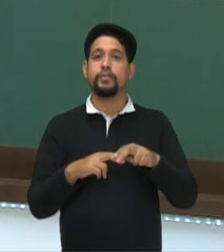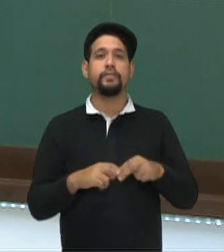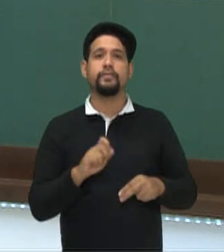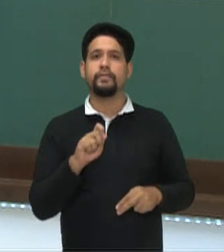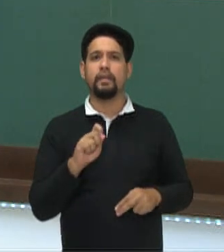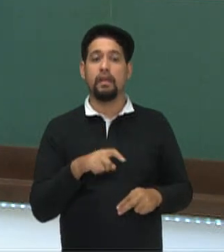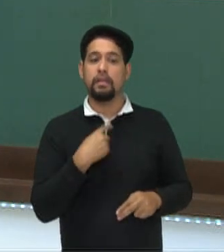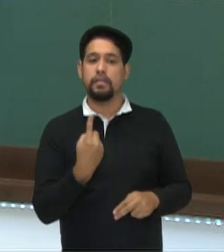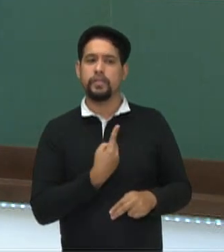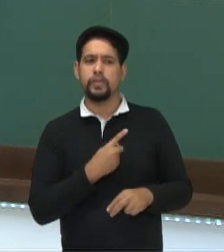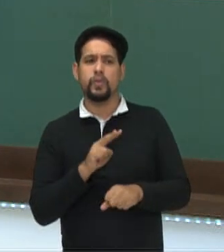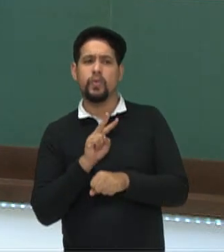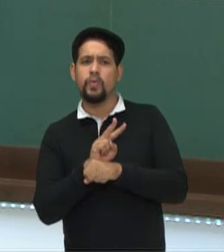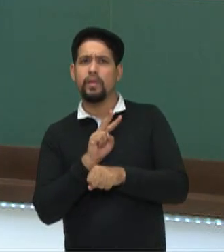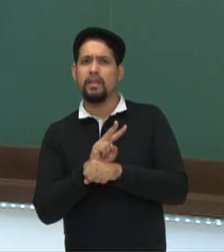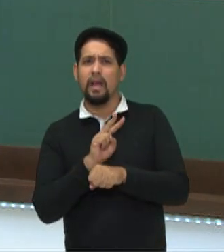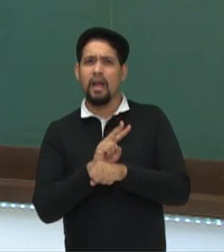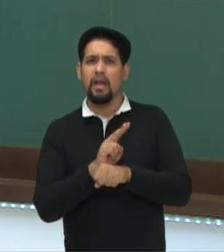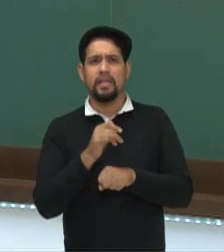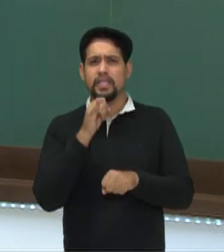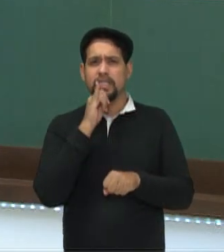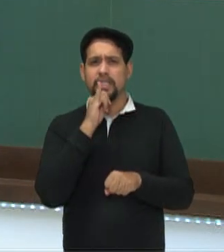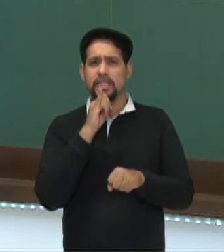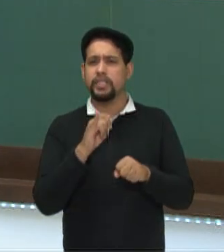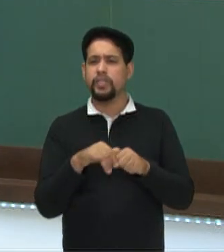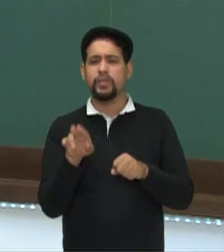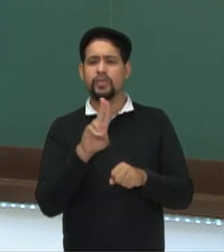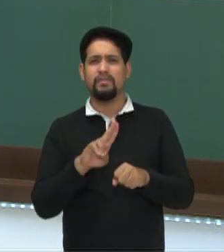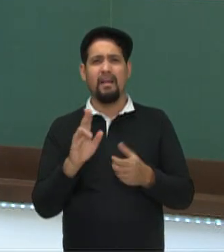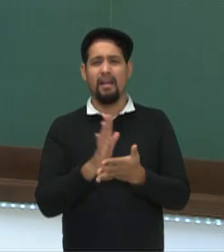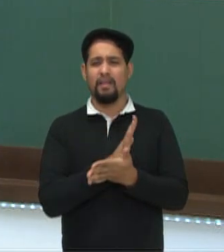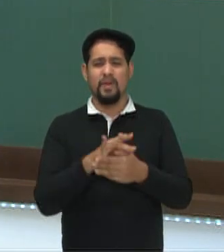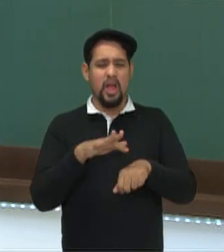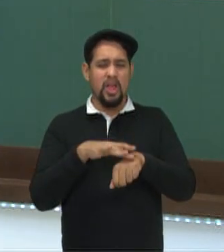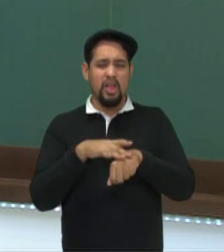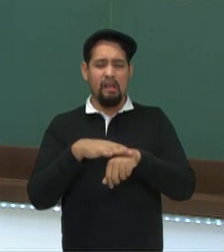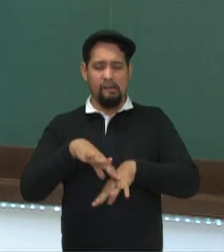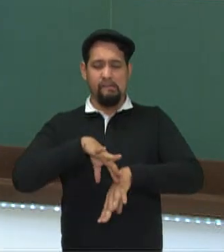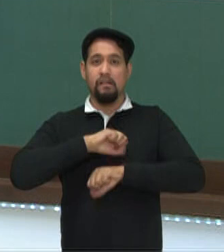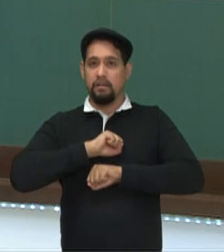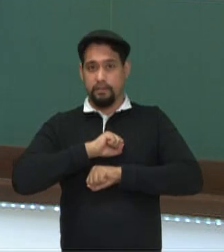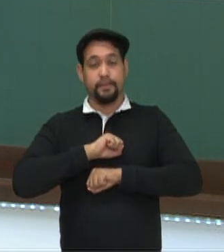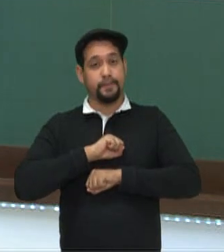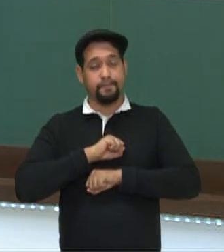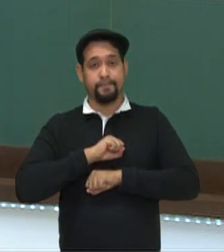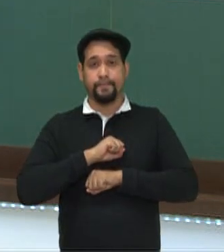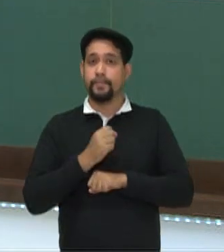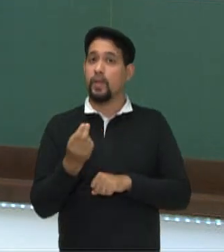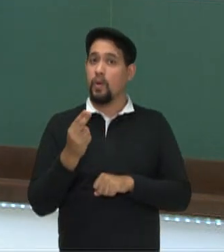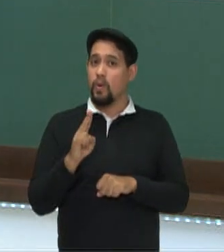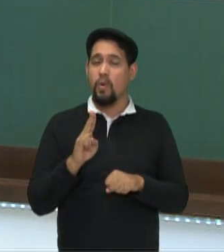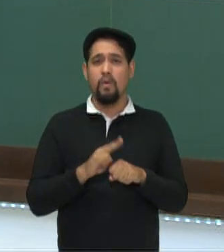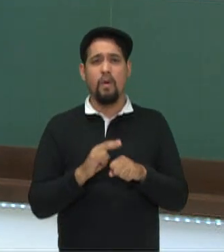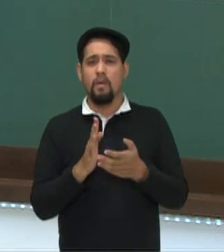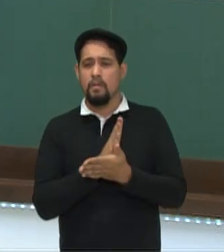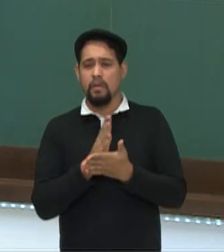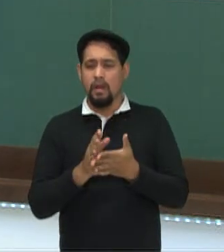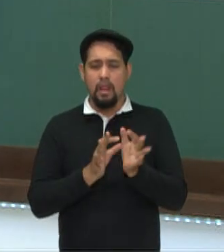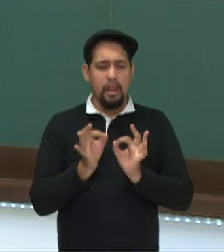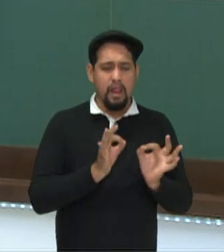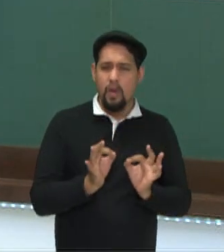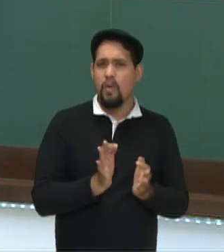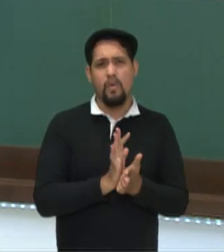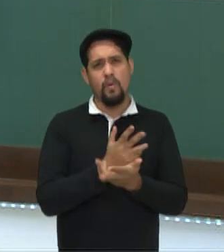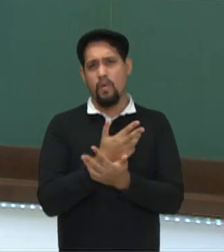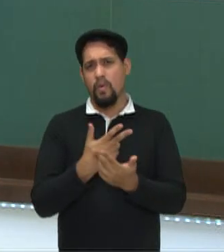de nos preservar de absorver alguma doença virológica ou bacteriológica ou